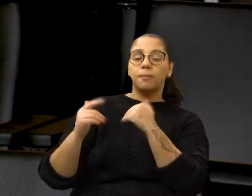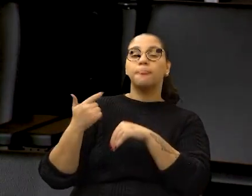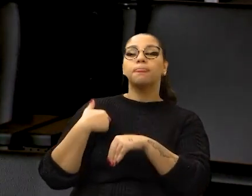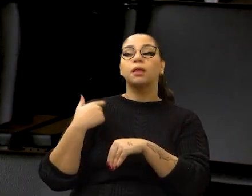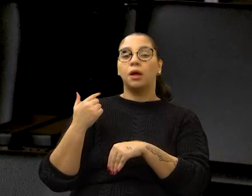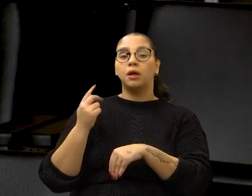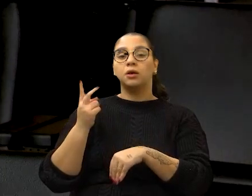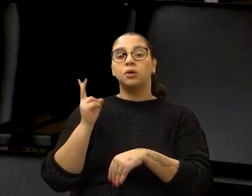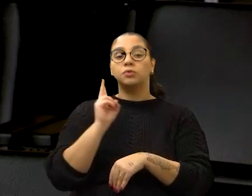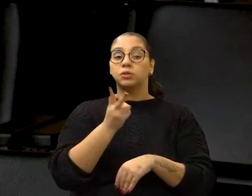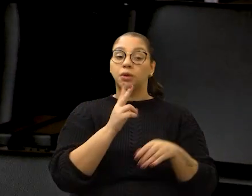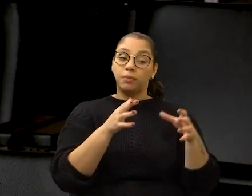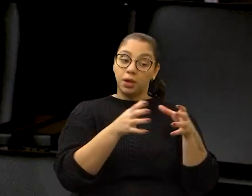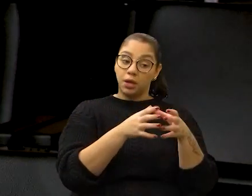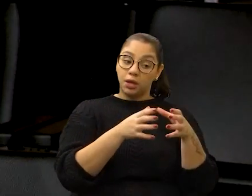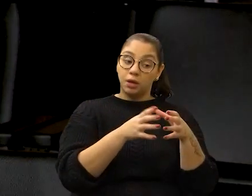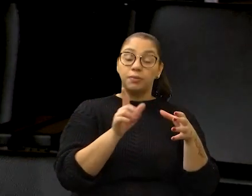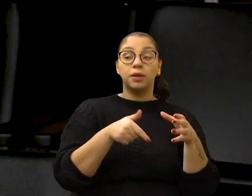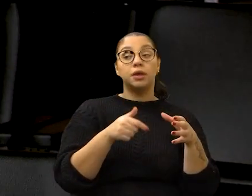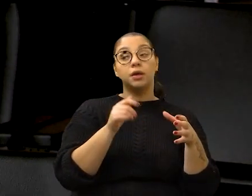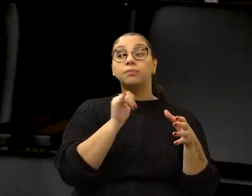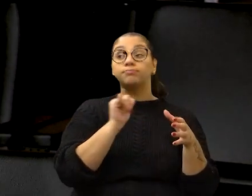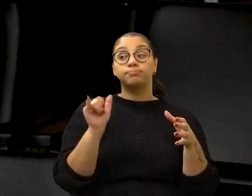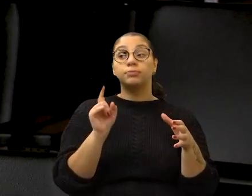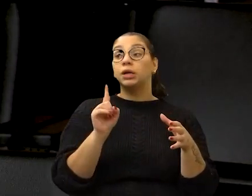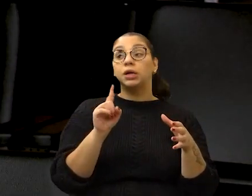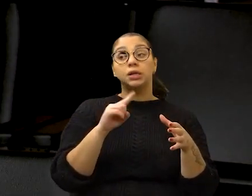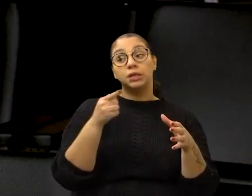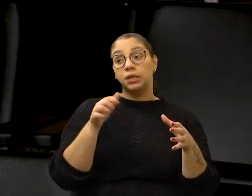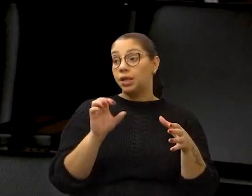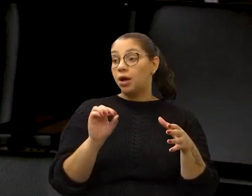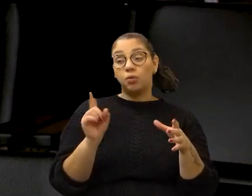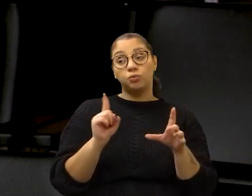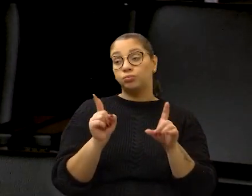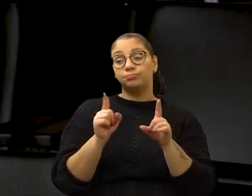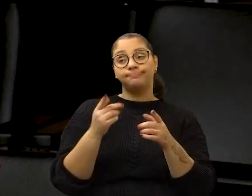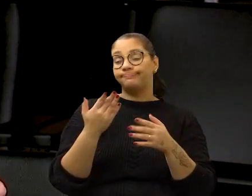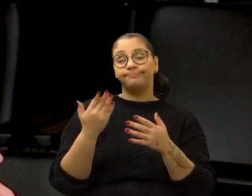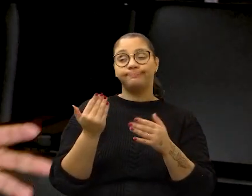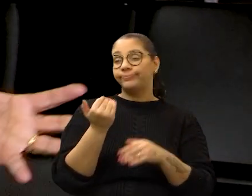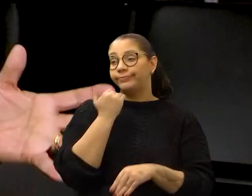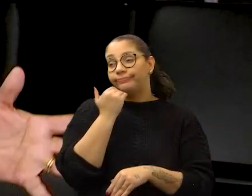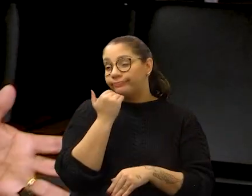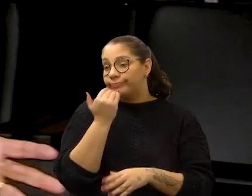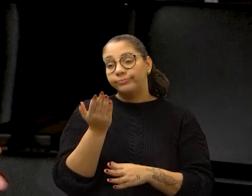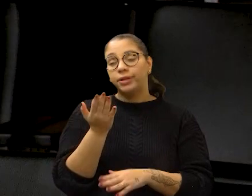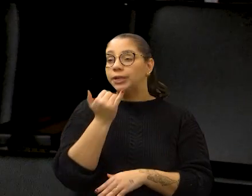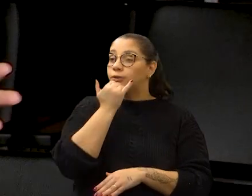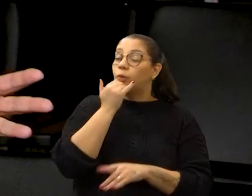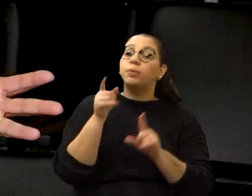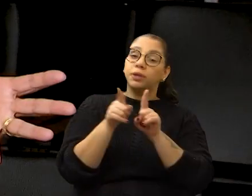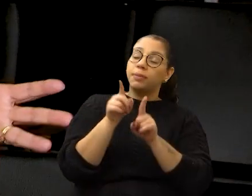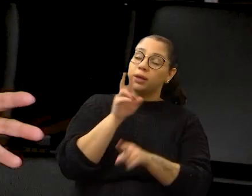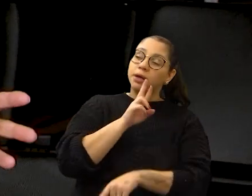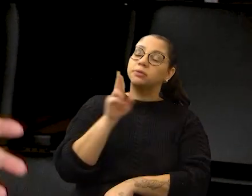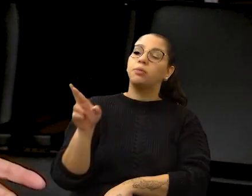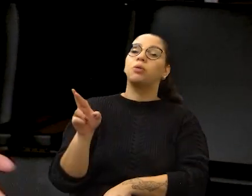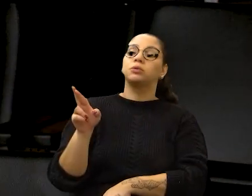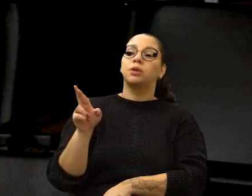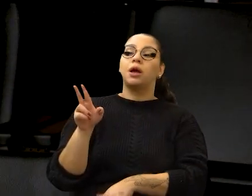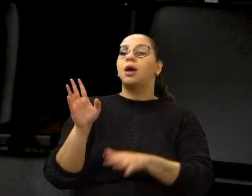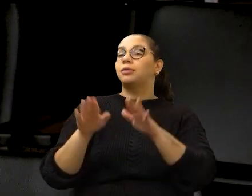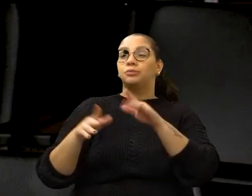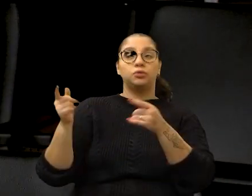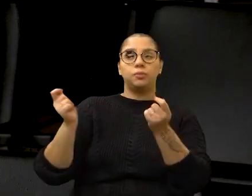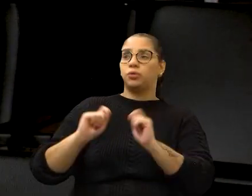falo sempre para a minha equipe que o não também é uma resposta, né? Claro. Então, não dá, não tem possibilidade